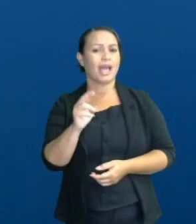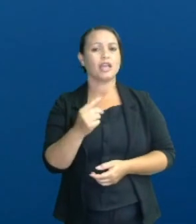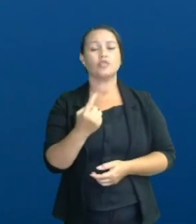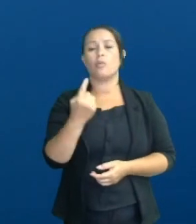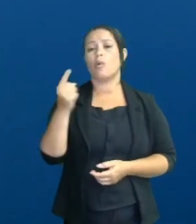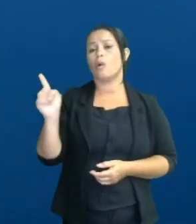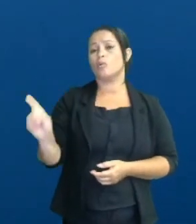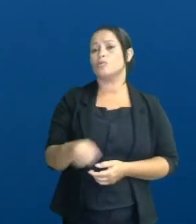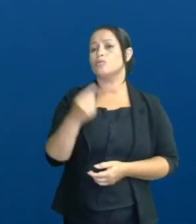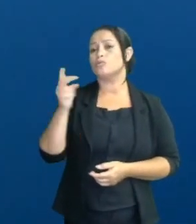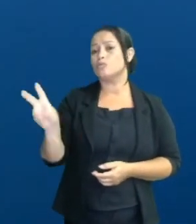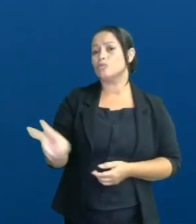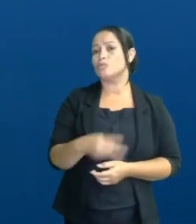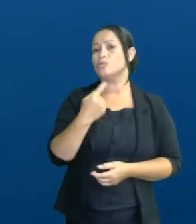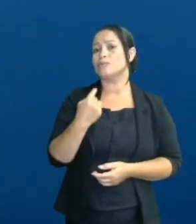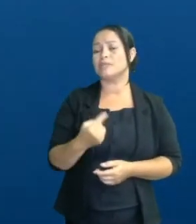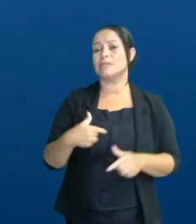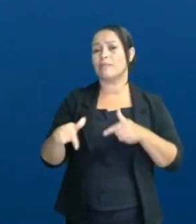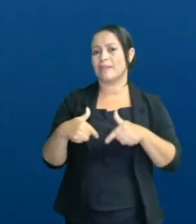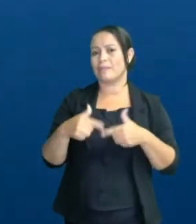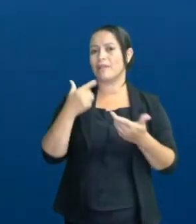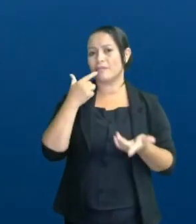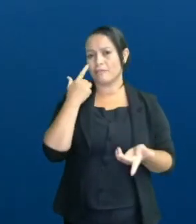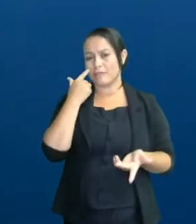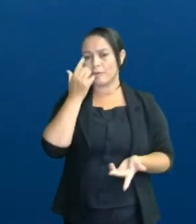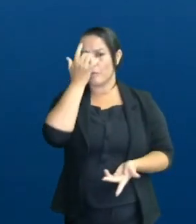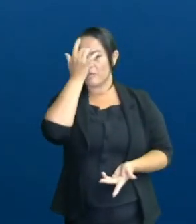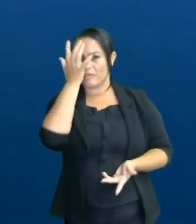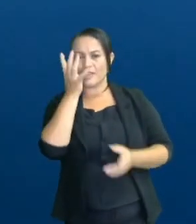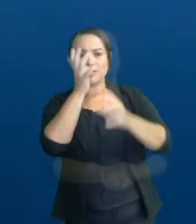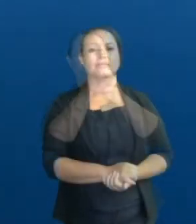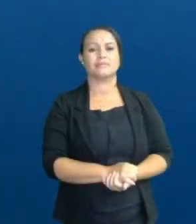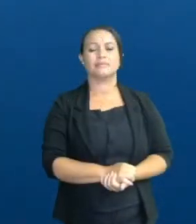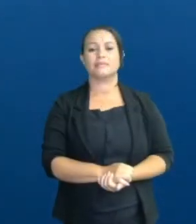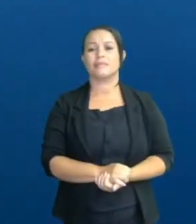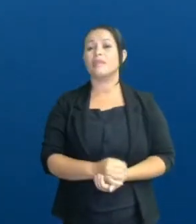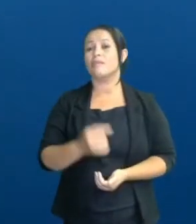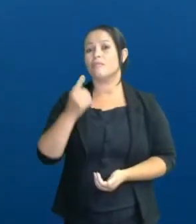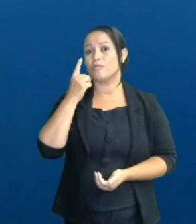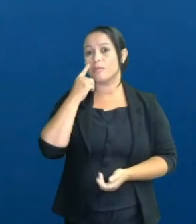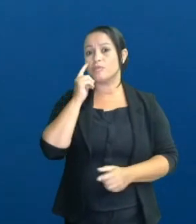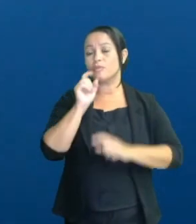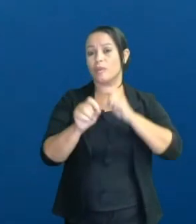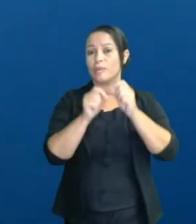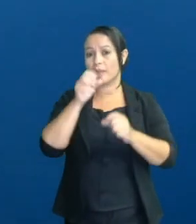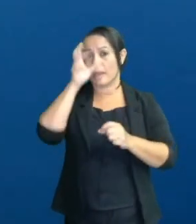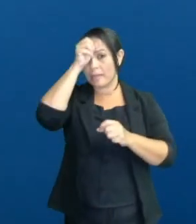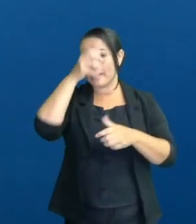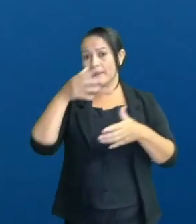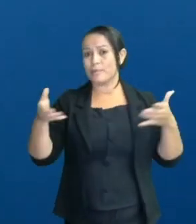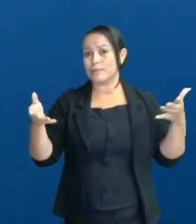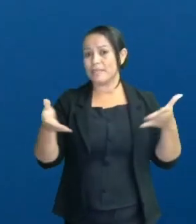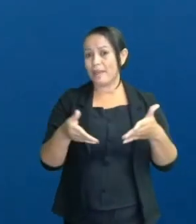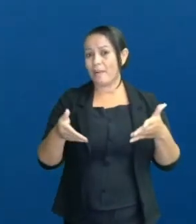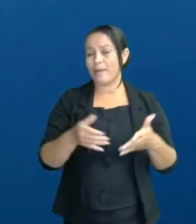2 semanas de trabalho. Viu como é fácil a gente calcular o tempo? Vamos ver o que a gente aprendeu até